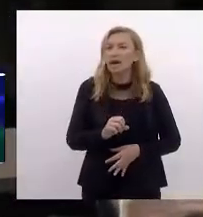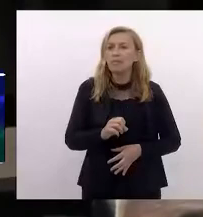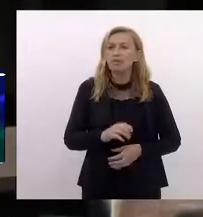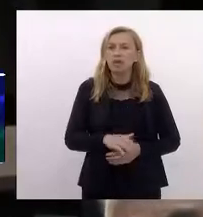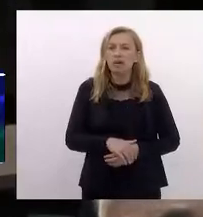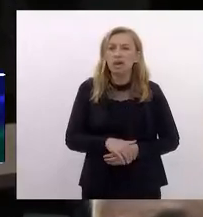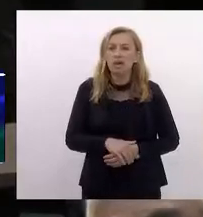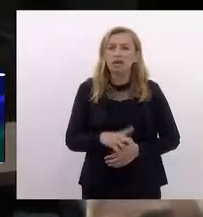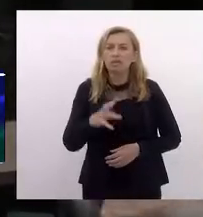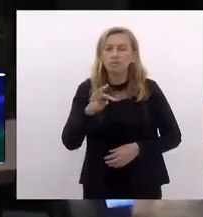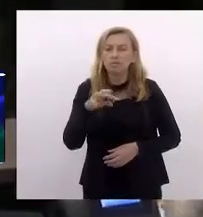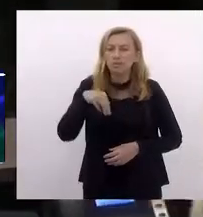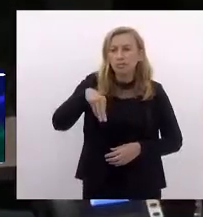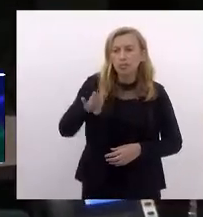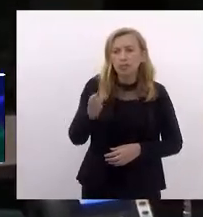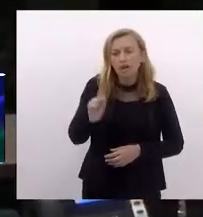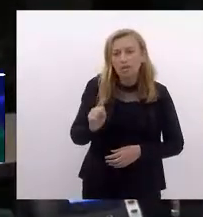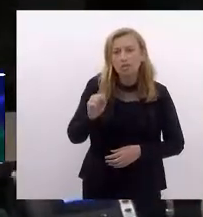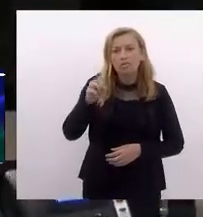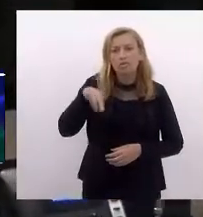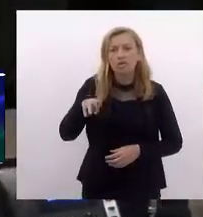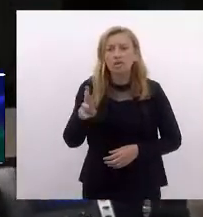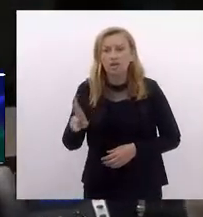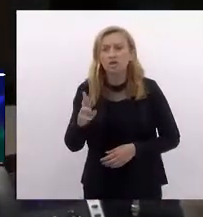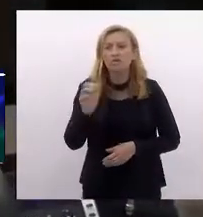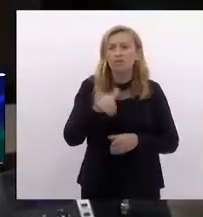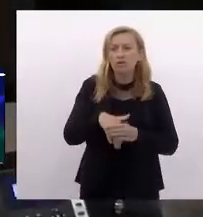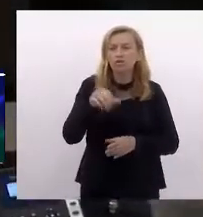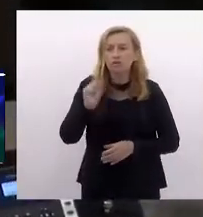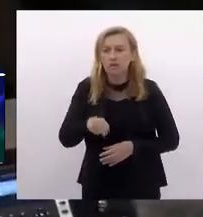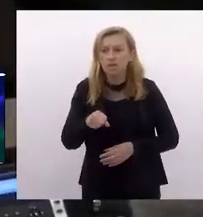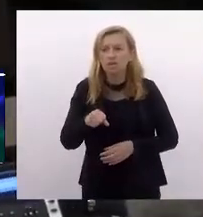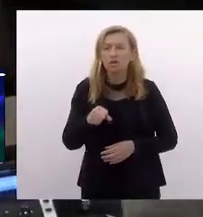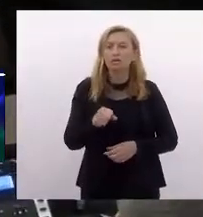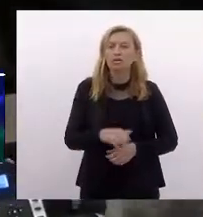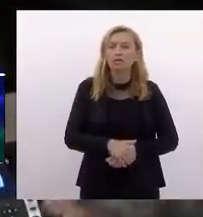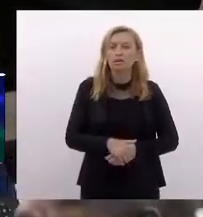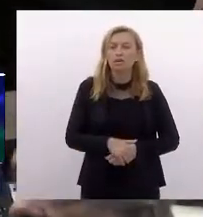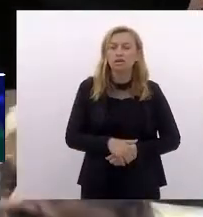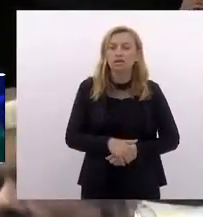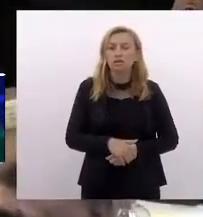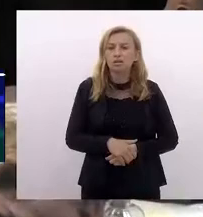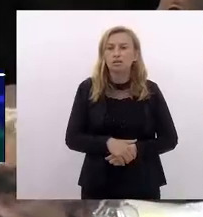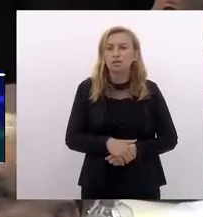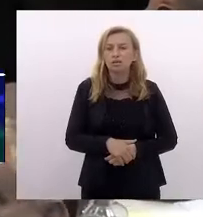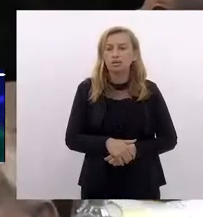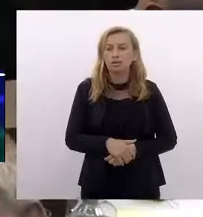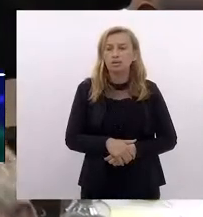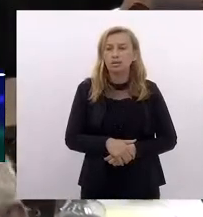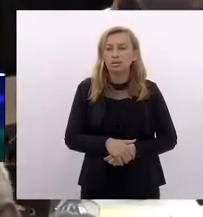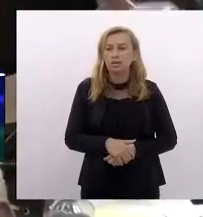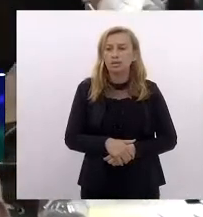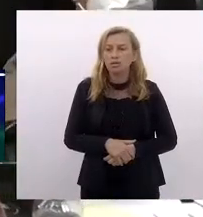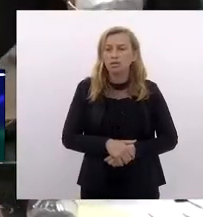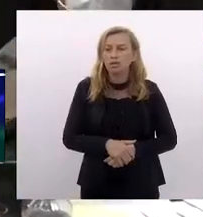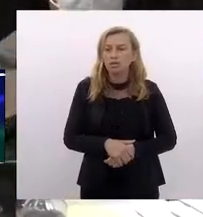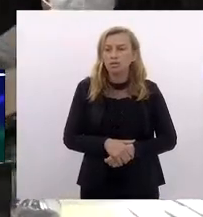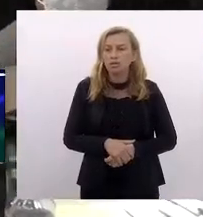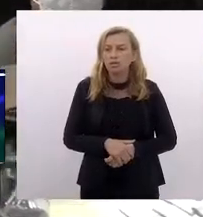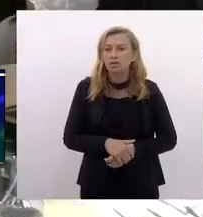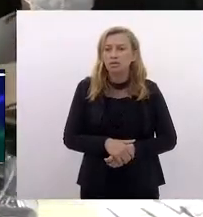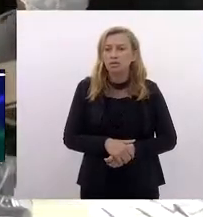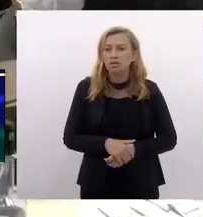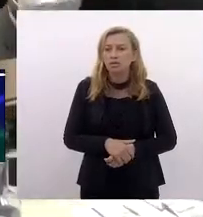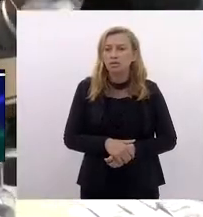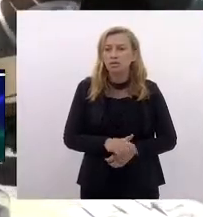Abrahão sim Marcus Miller volta assim Marcus Miller a tomar com os mineiros Paulo Por